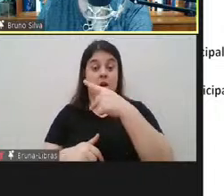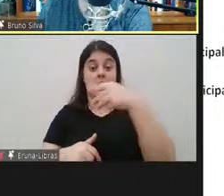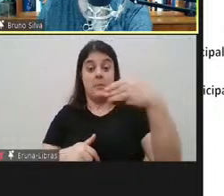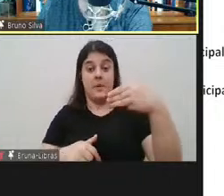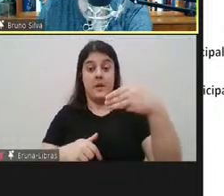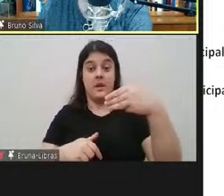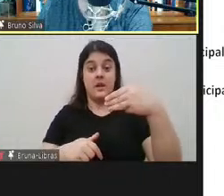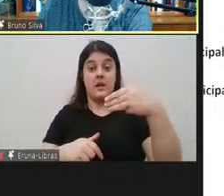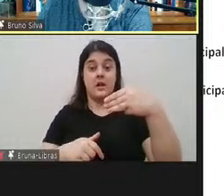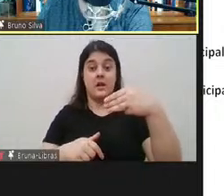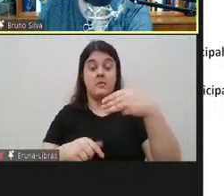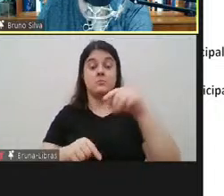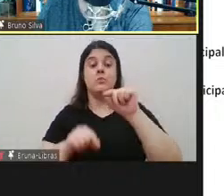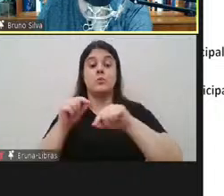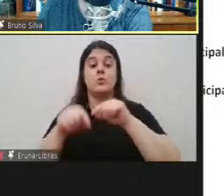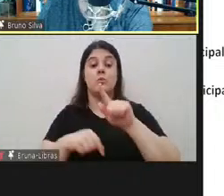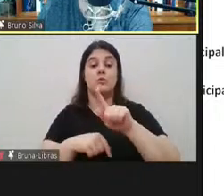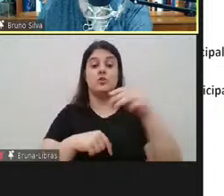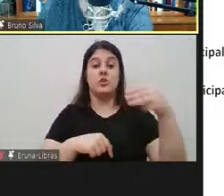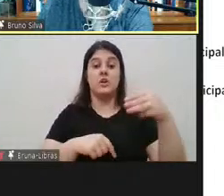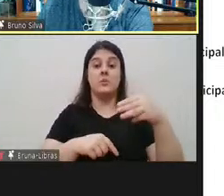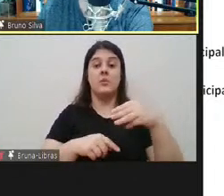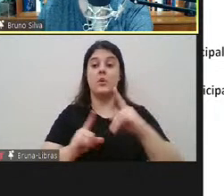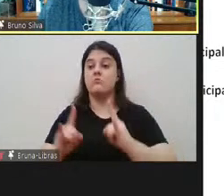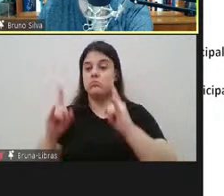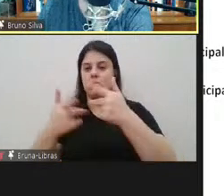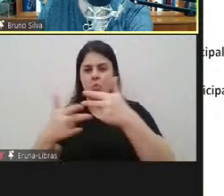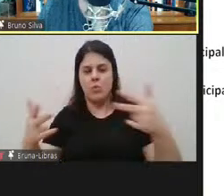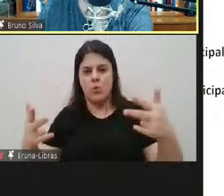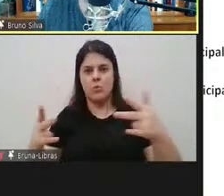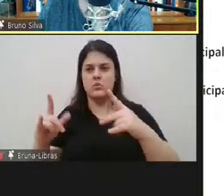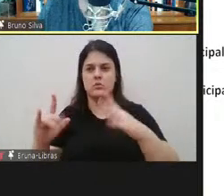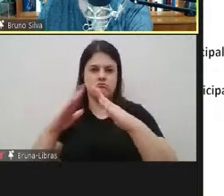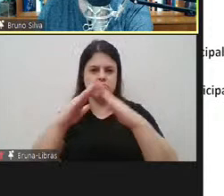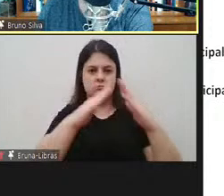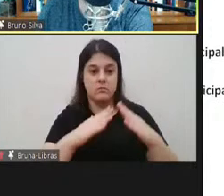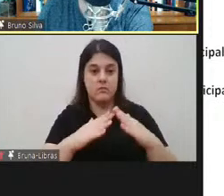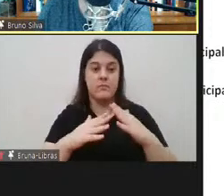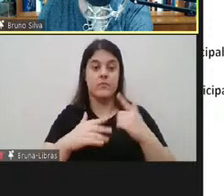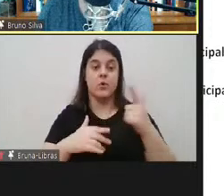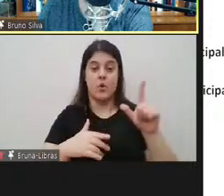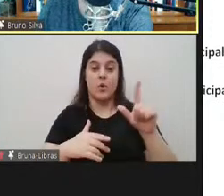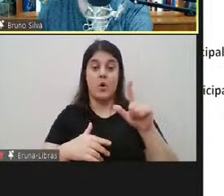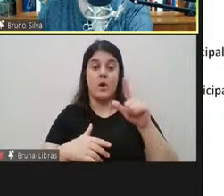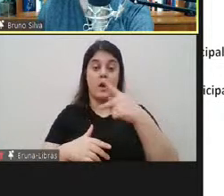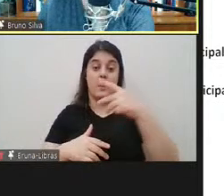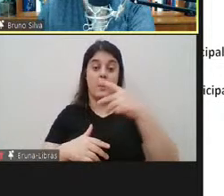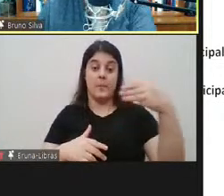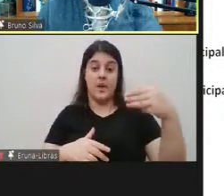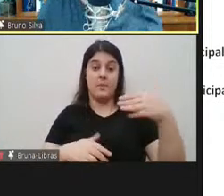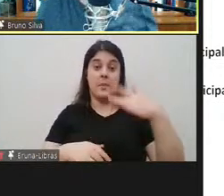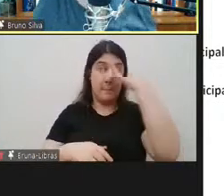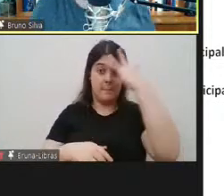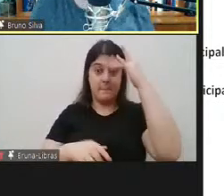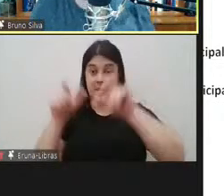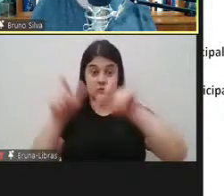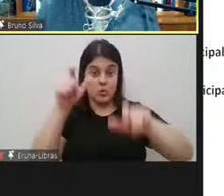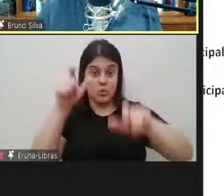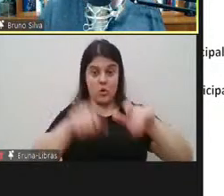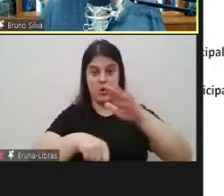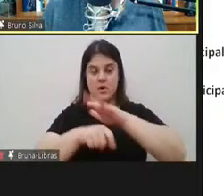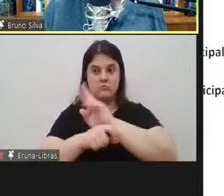cuida da segurança patrimonial e essa daqui por exemplo é aquela que cuida da segurança das pessoas do policiamento ostensivo